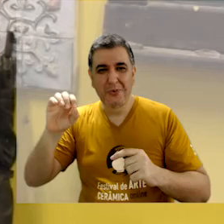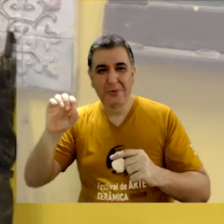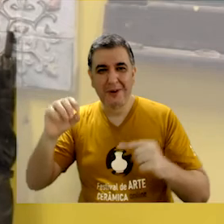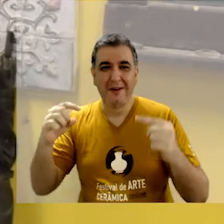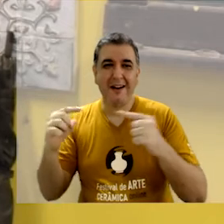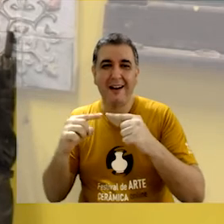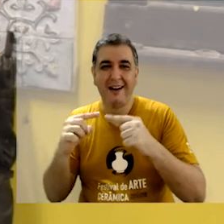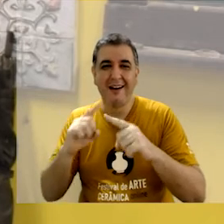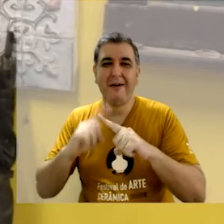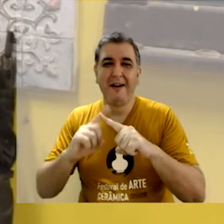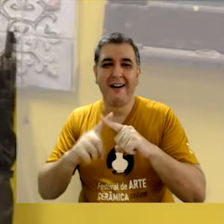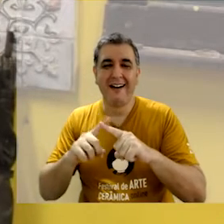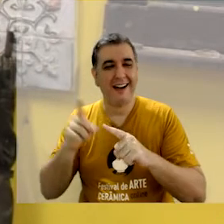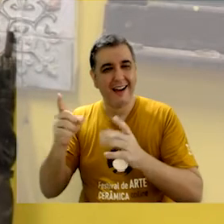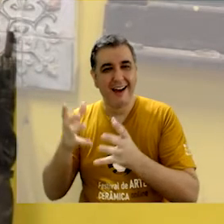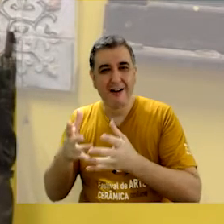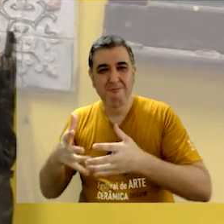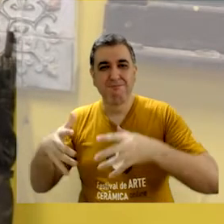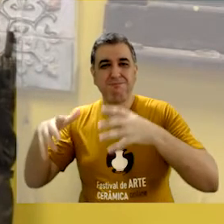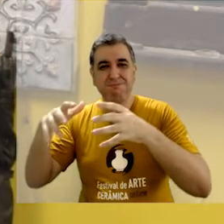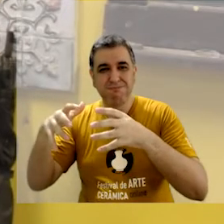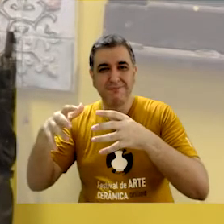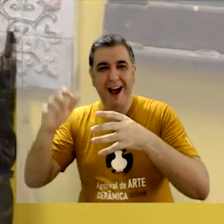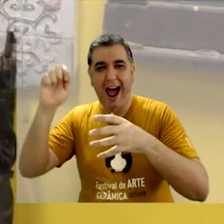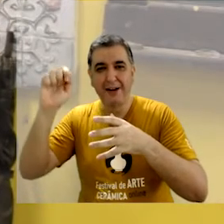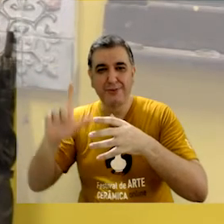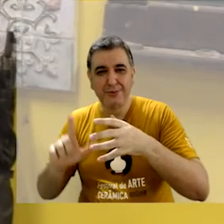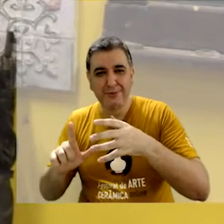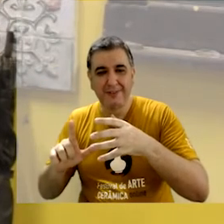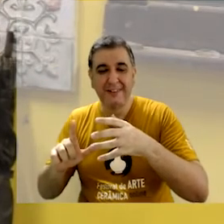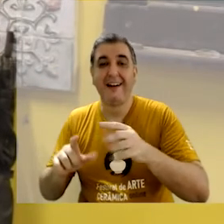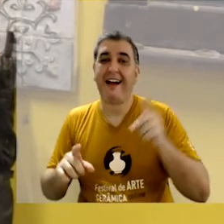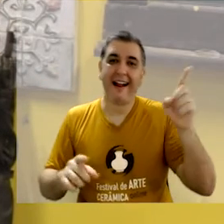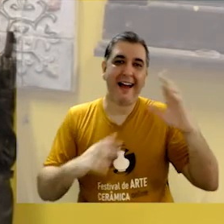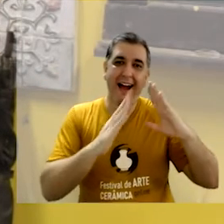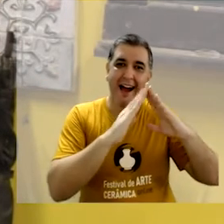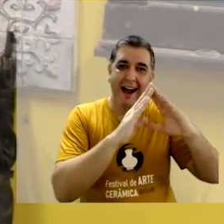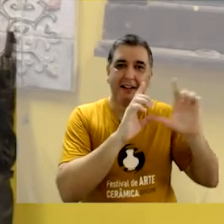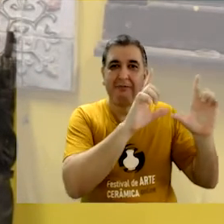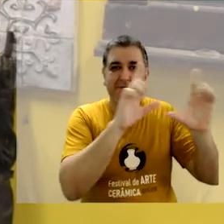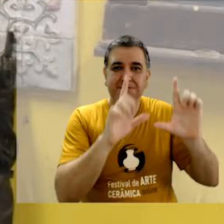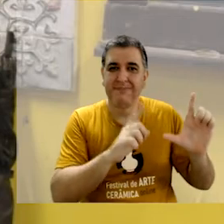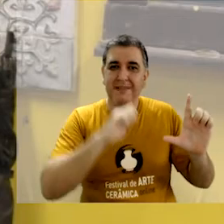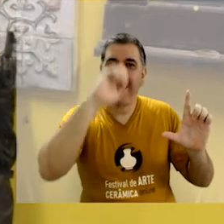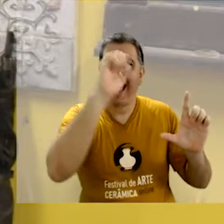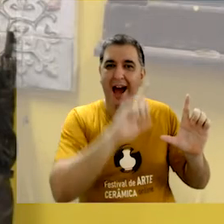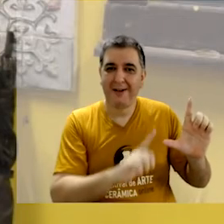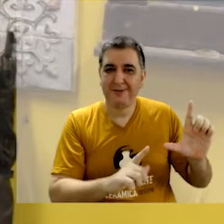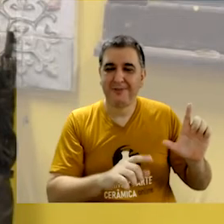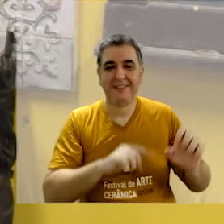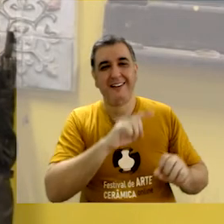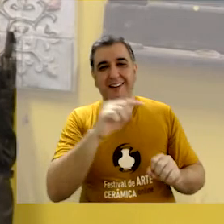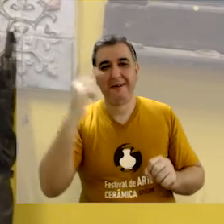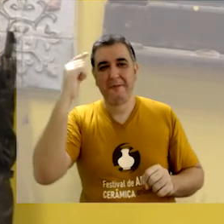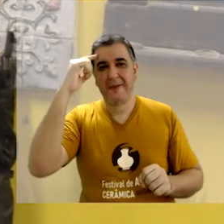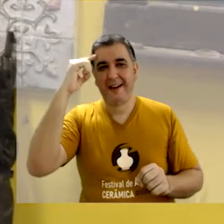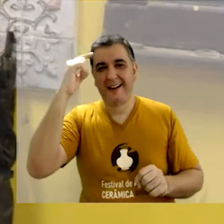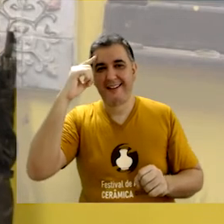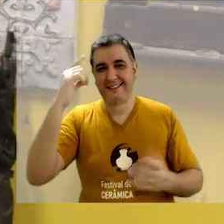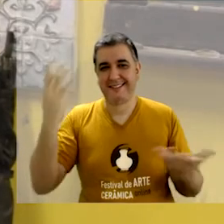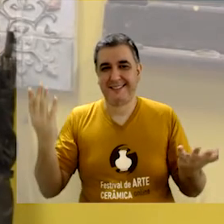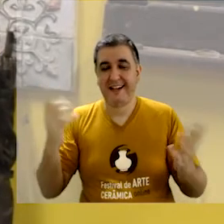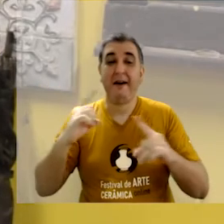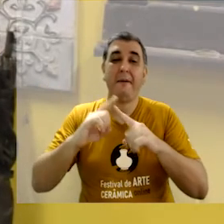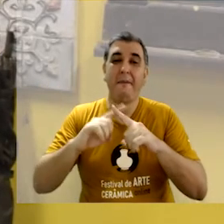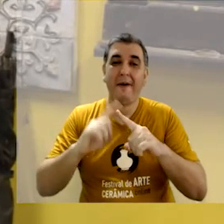azuis. Então é uma história interessantíssima, né, para dar nossa identidade e dar um salto e perceber que os